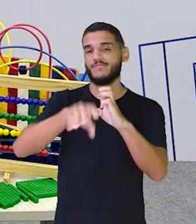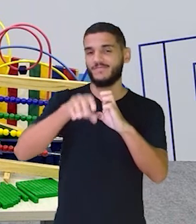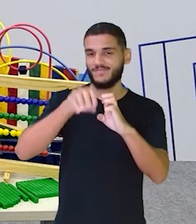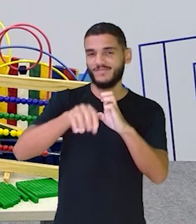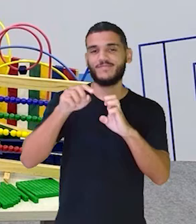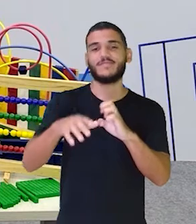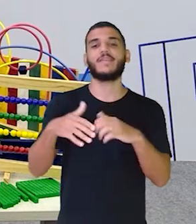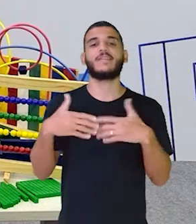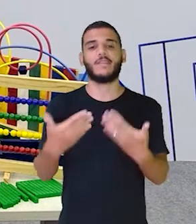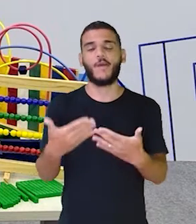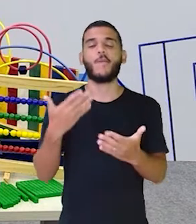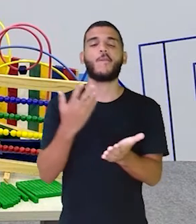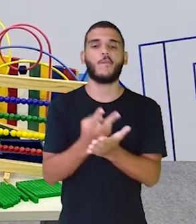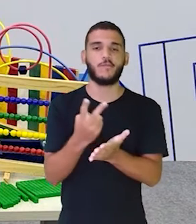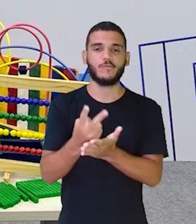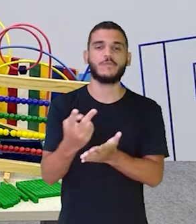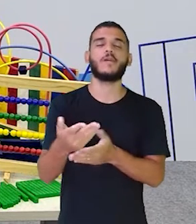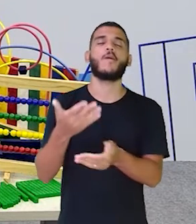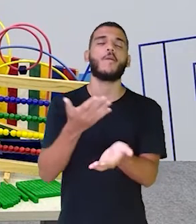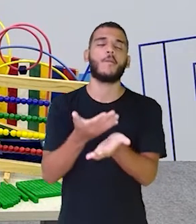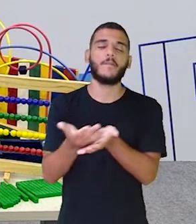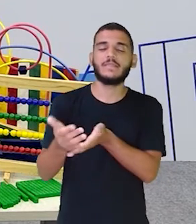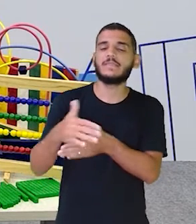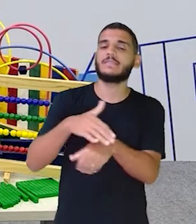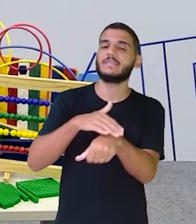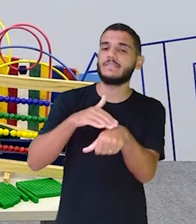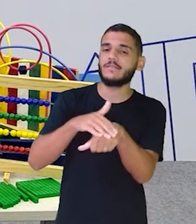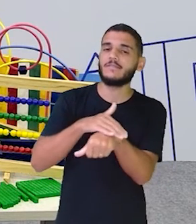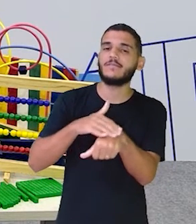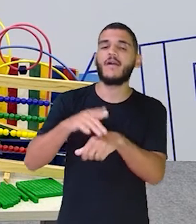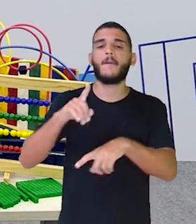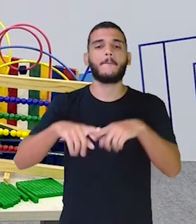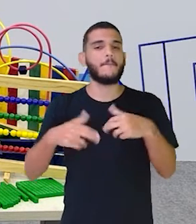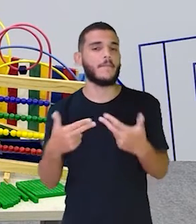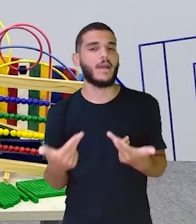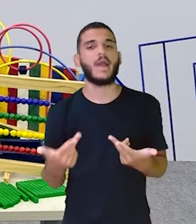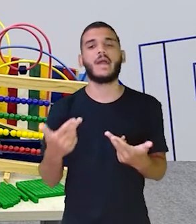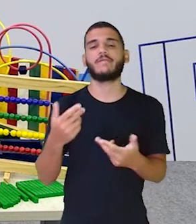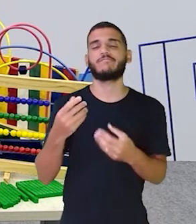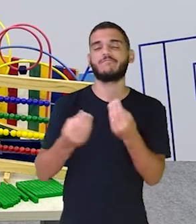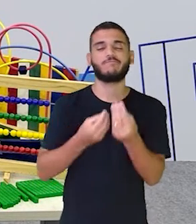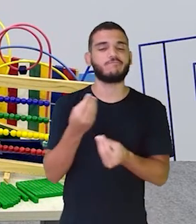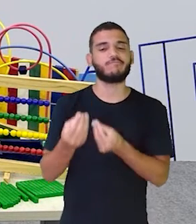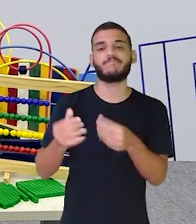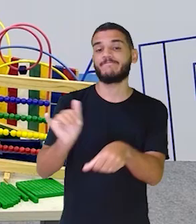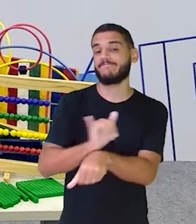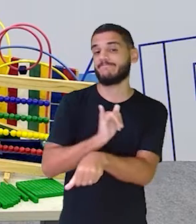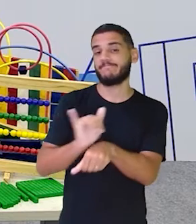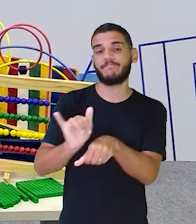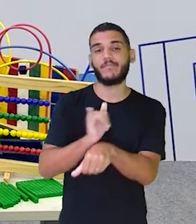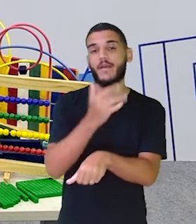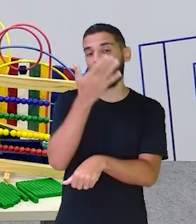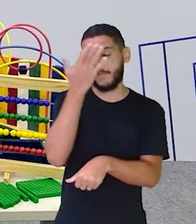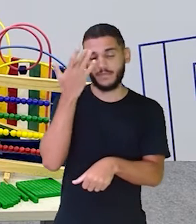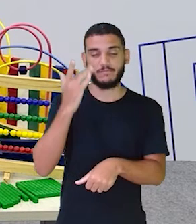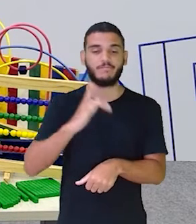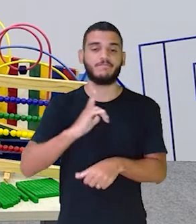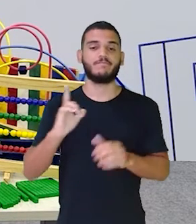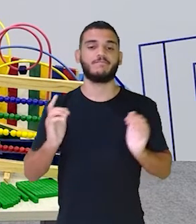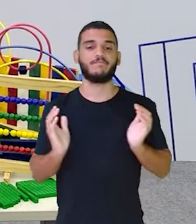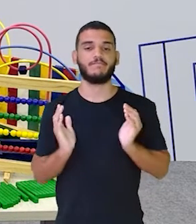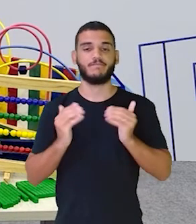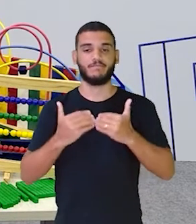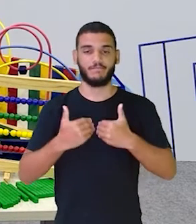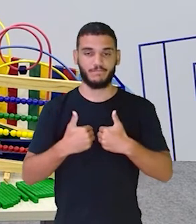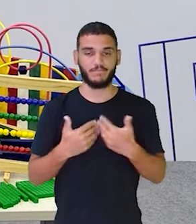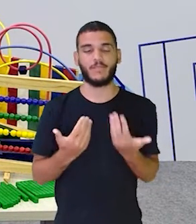vamos começar com essa nossa conversa sobre materiais didáticos para o estudante com TEA. Como